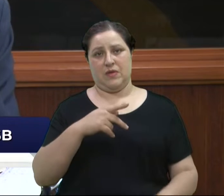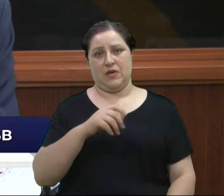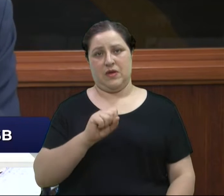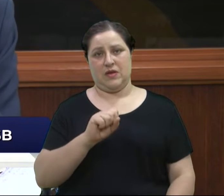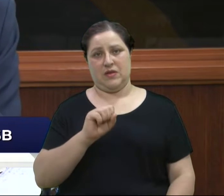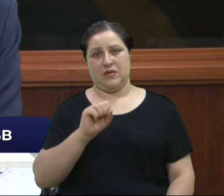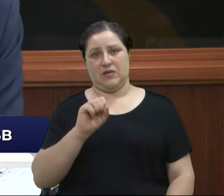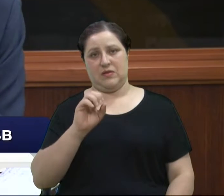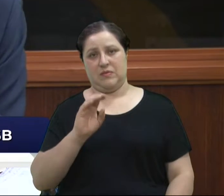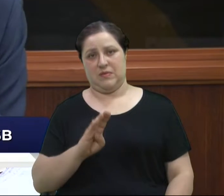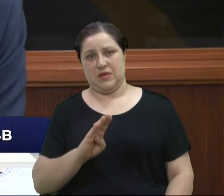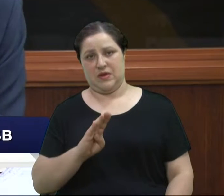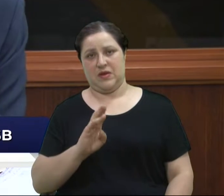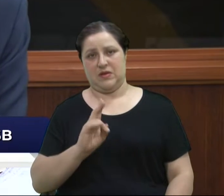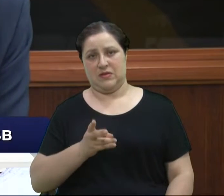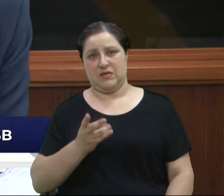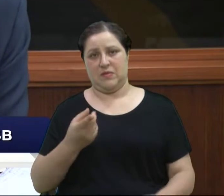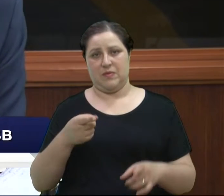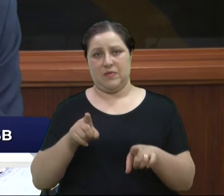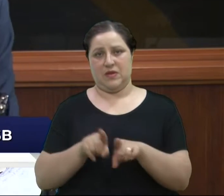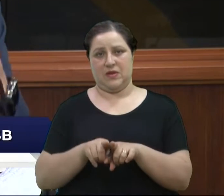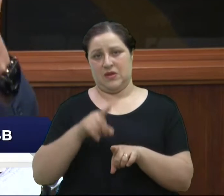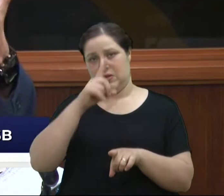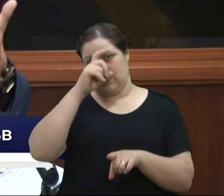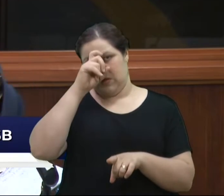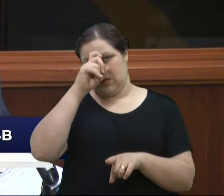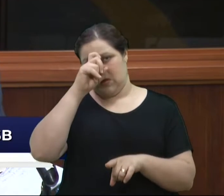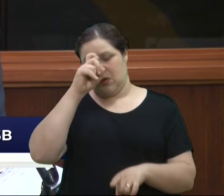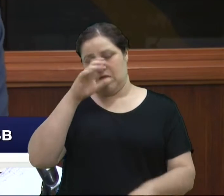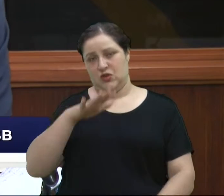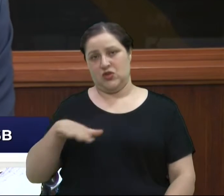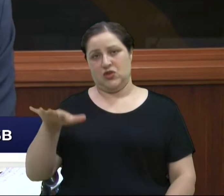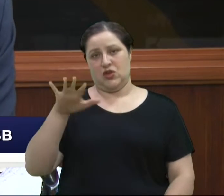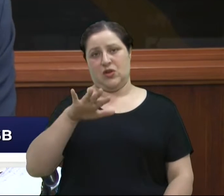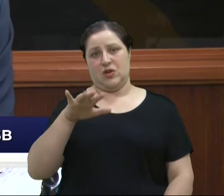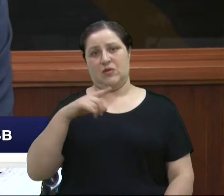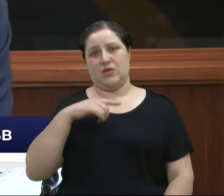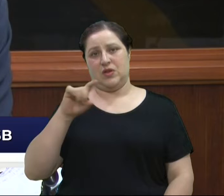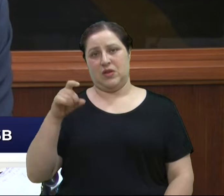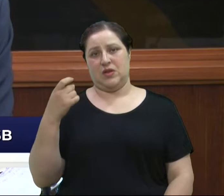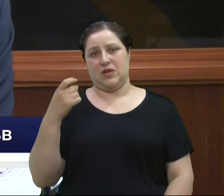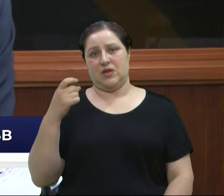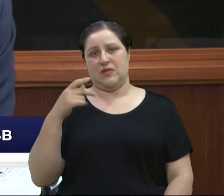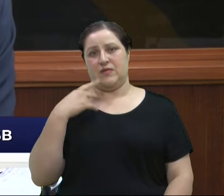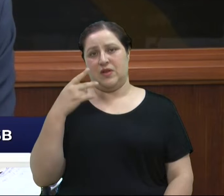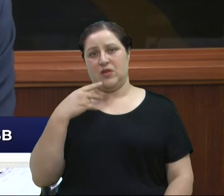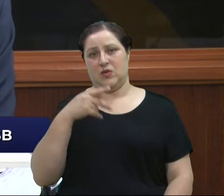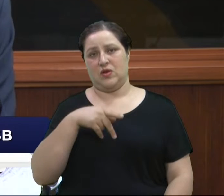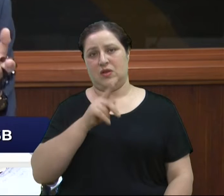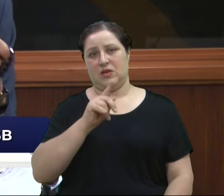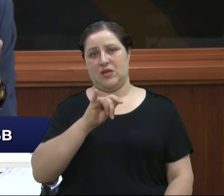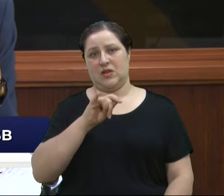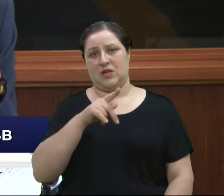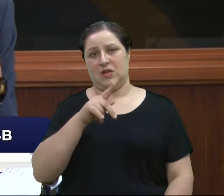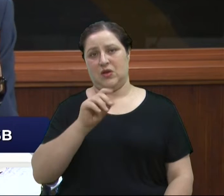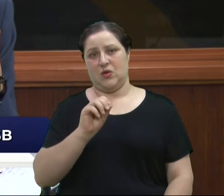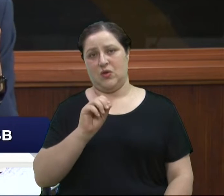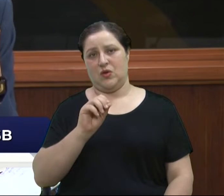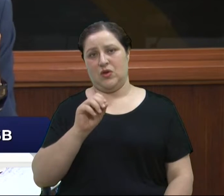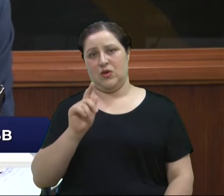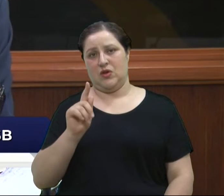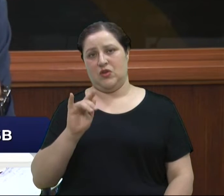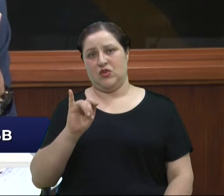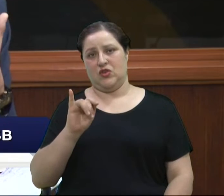foi muito parceiro, inclusive do Hospital Geral, desde o ex-vereador Kiko Girardi, sempre foi parceiro, este vereador